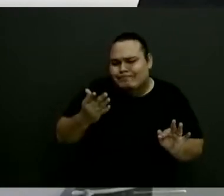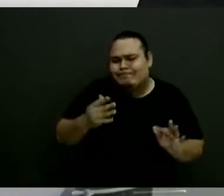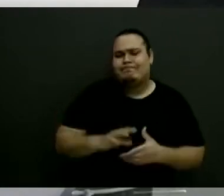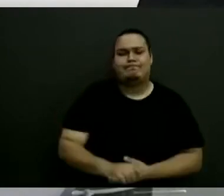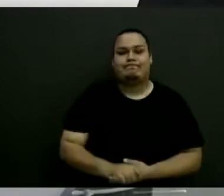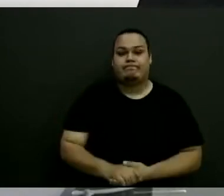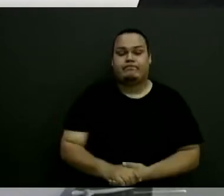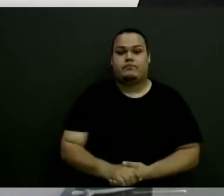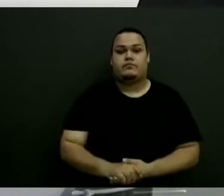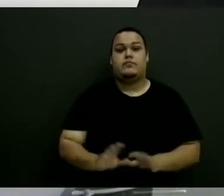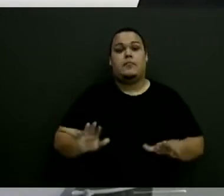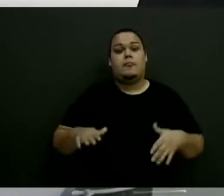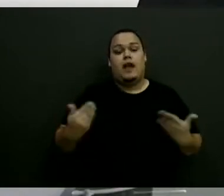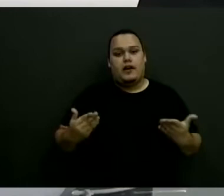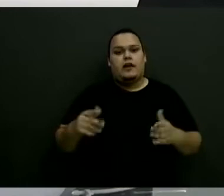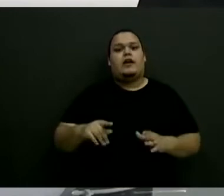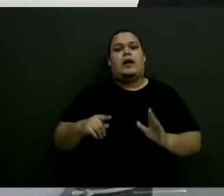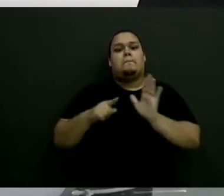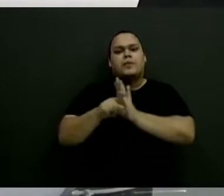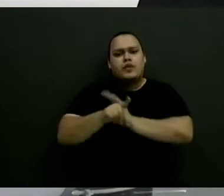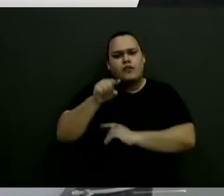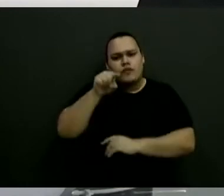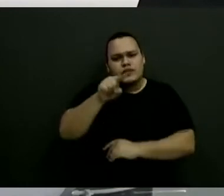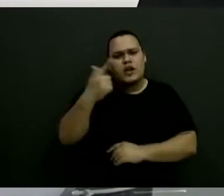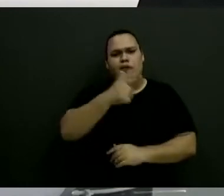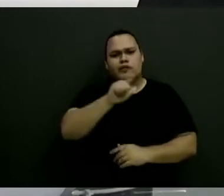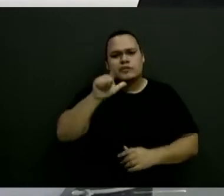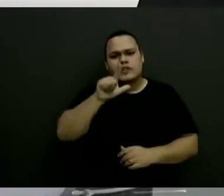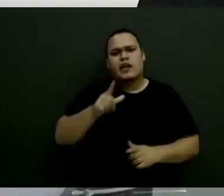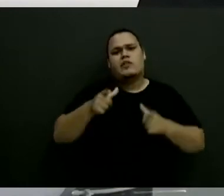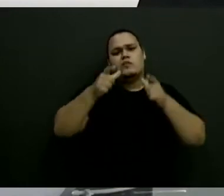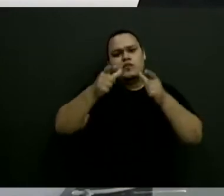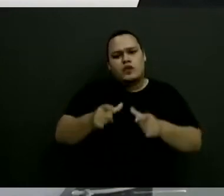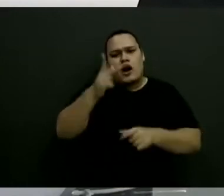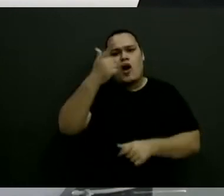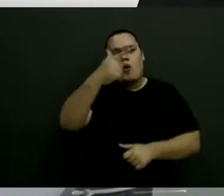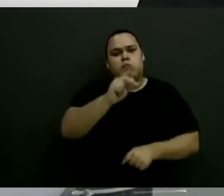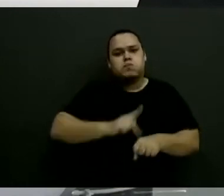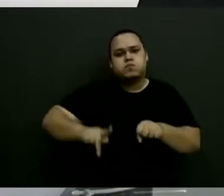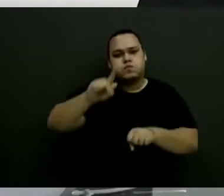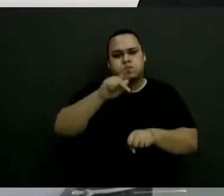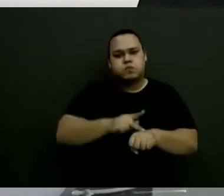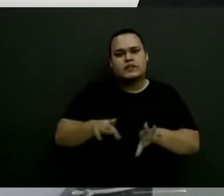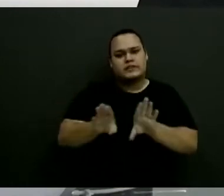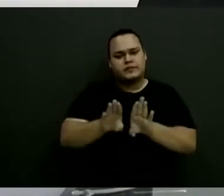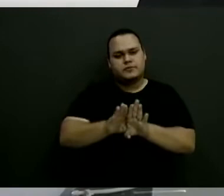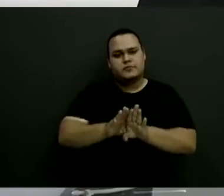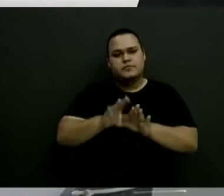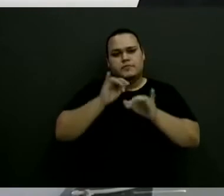também online em outros países, para outras pessoas, outras nações, e se